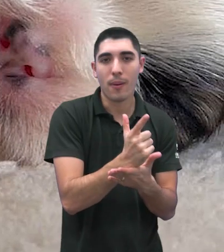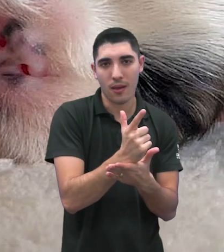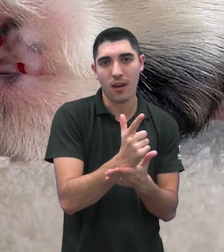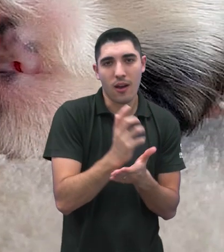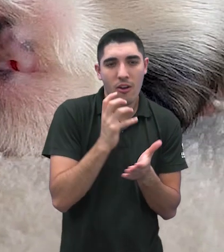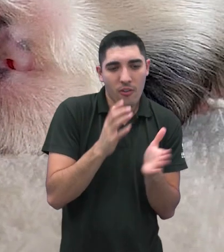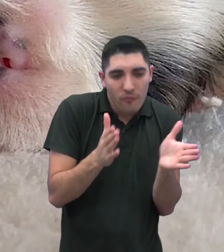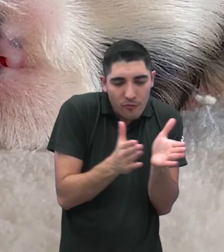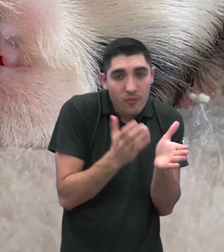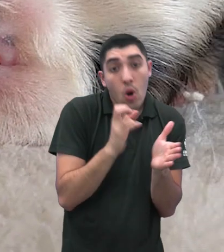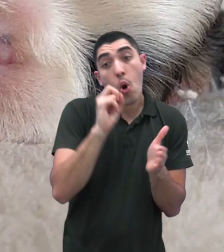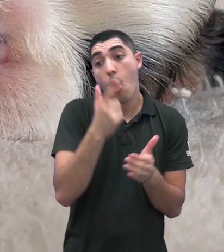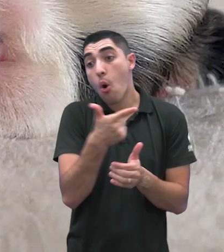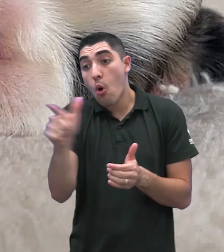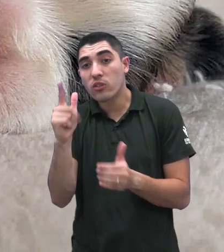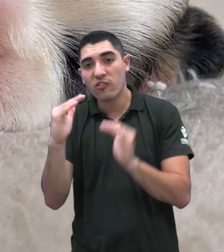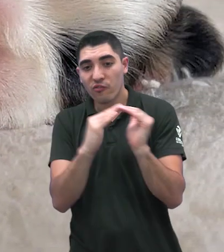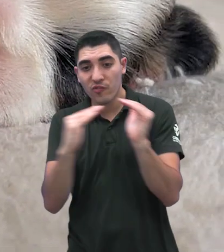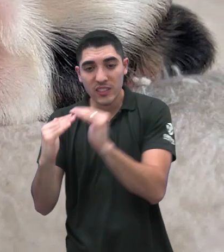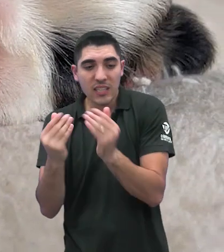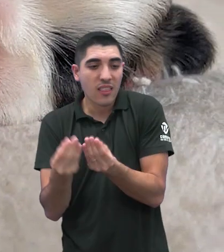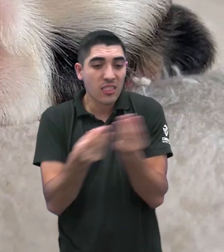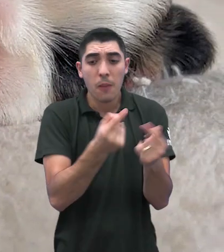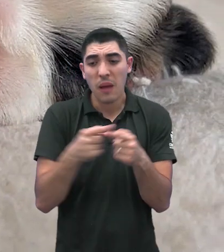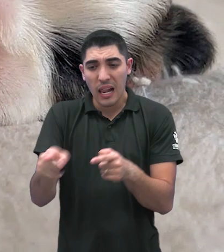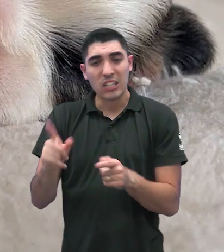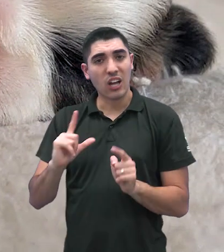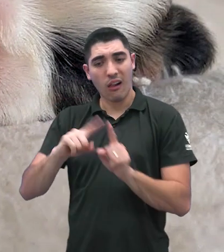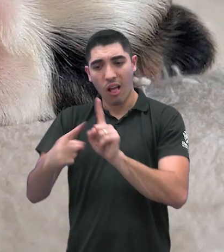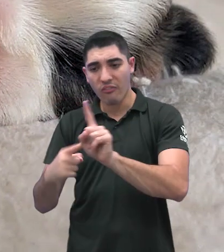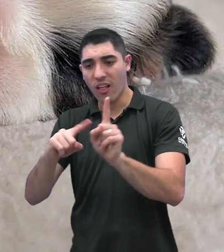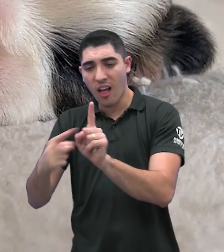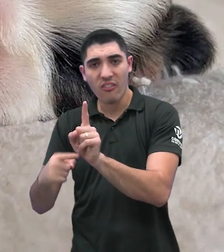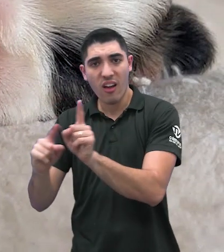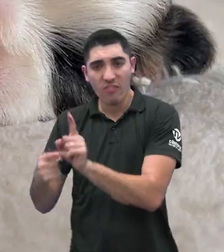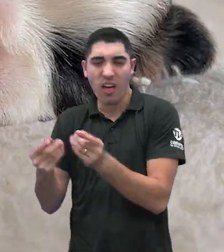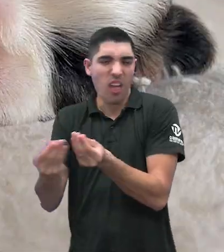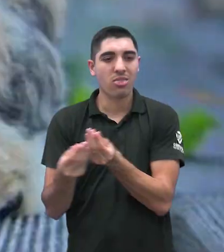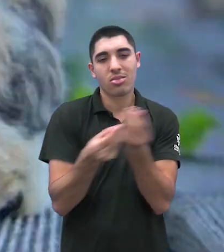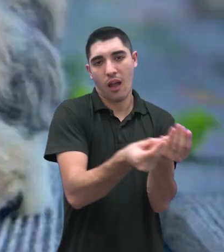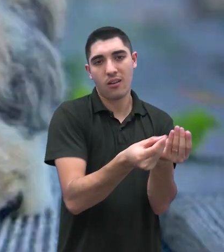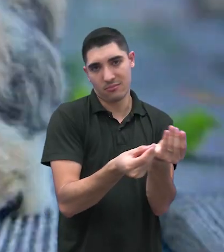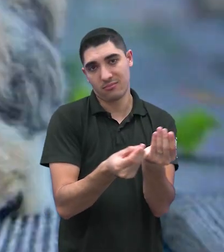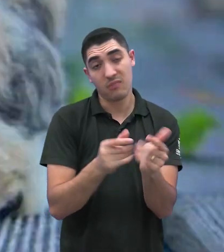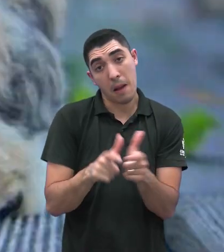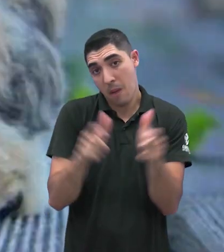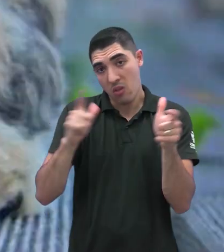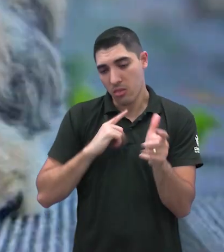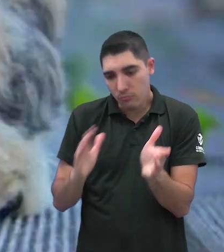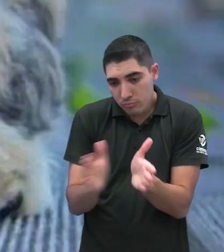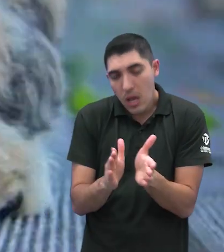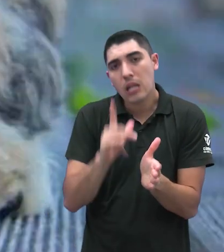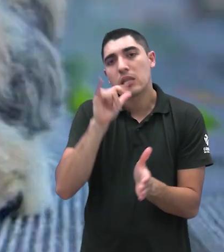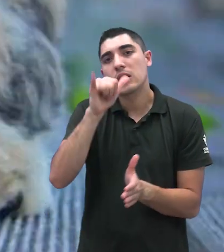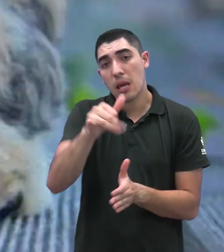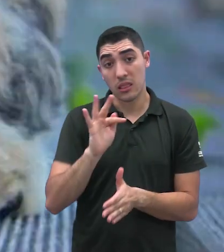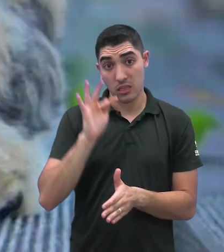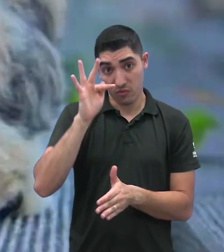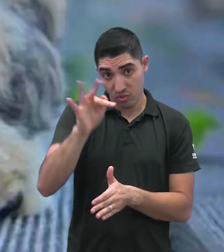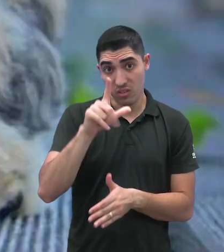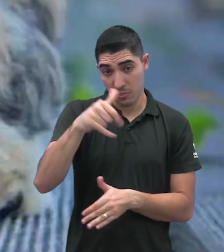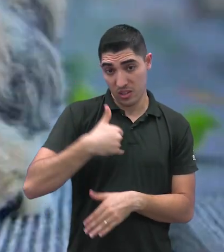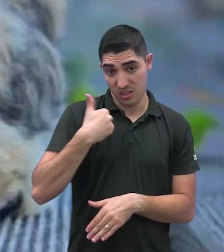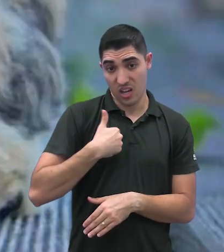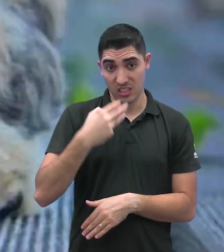de uma vizinha que deu cria. E todo mundo quer um filhote, e o filhote vem sem problemas, né? Porque é bebê. Sim. E aí, na faixa de 3 anos de